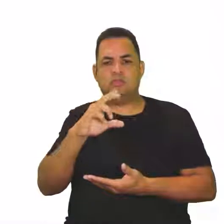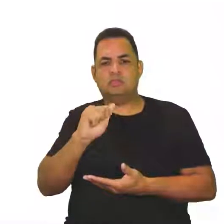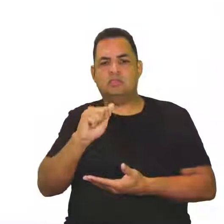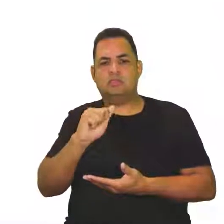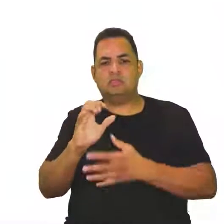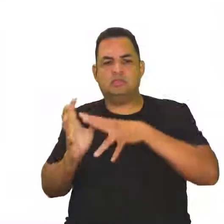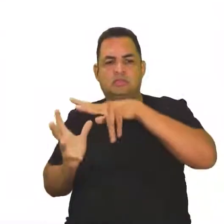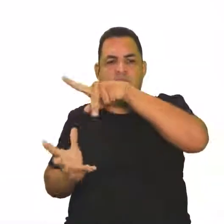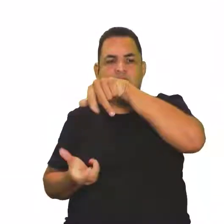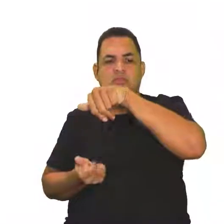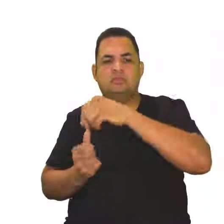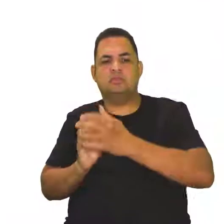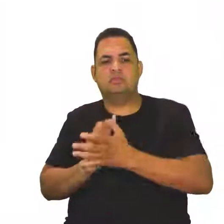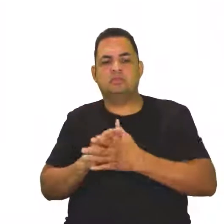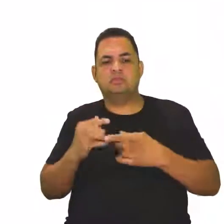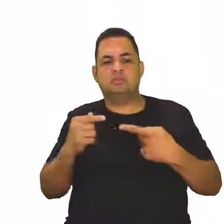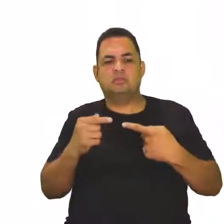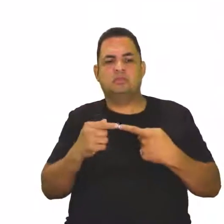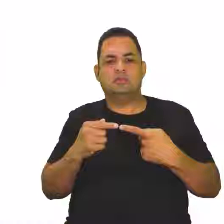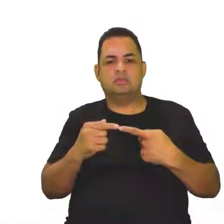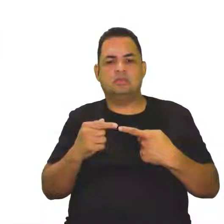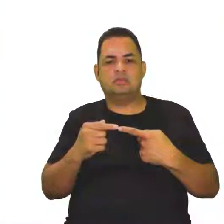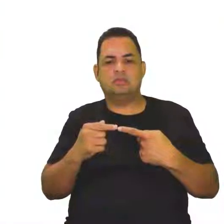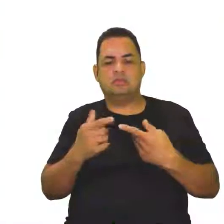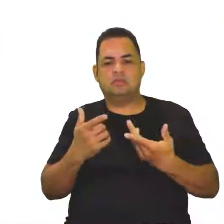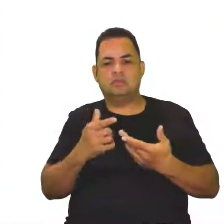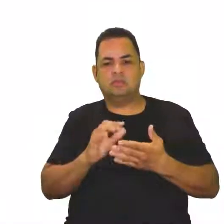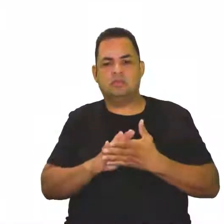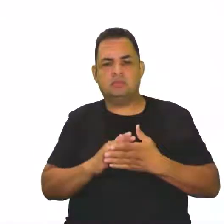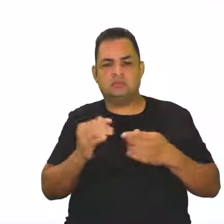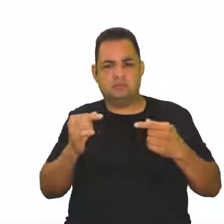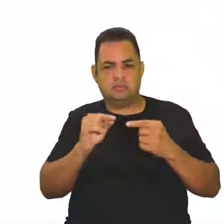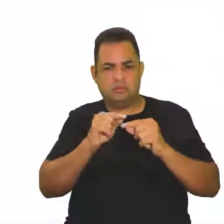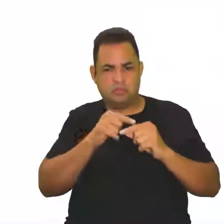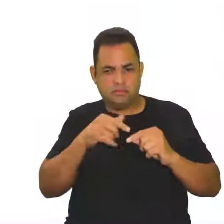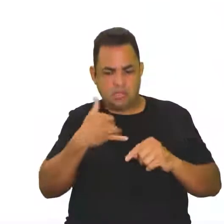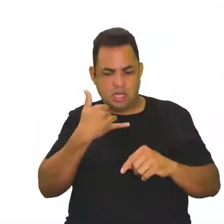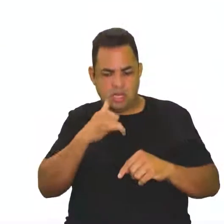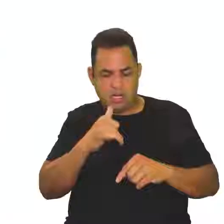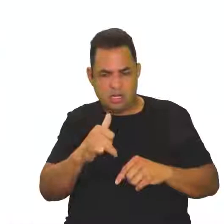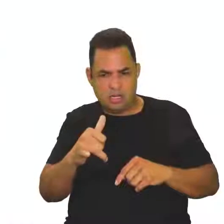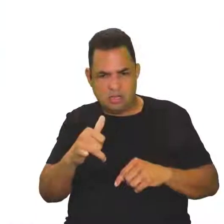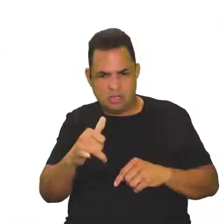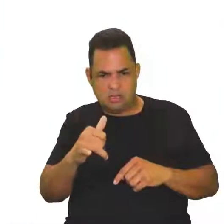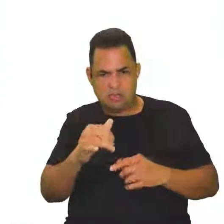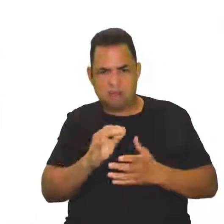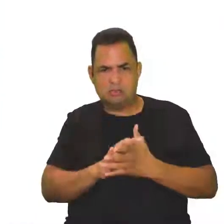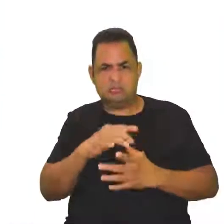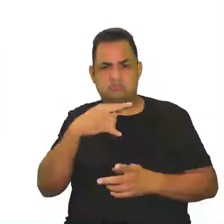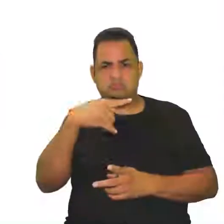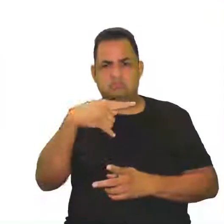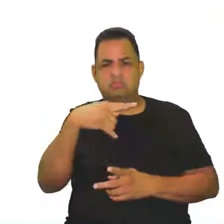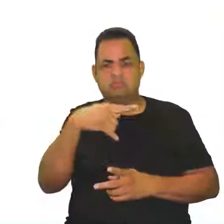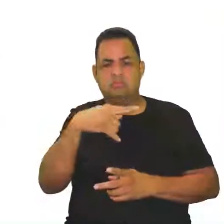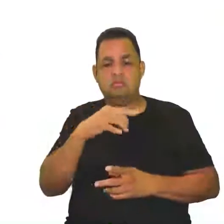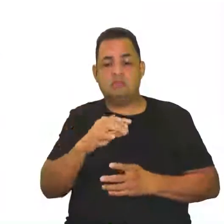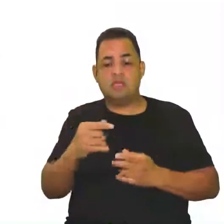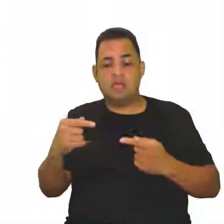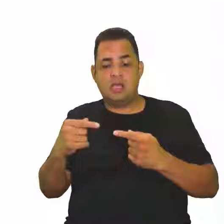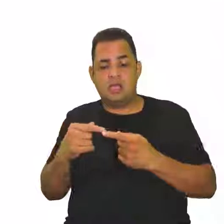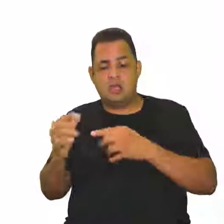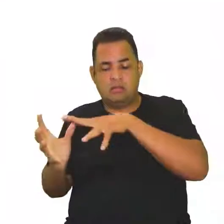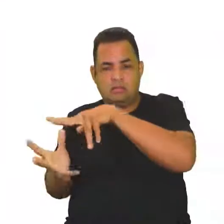Terra. Se ligarmos um corpo condutor eletrizado negativamente à